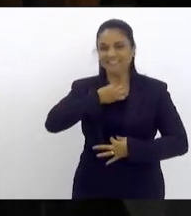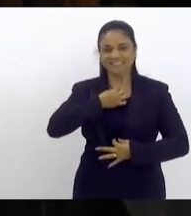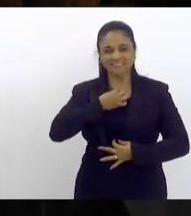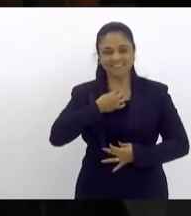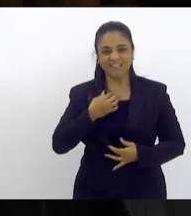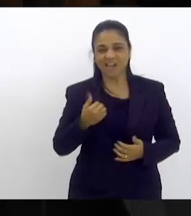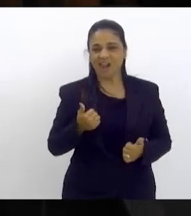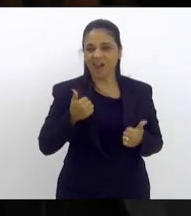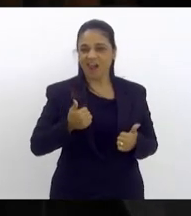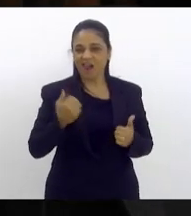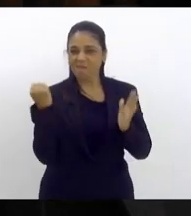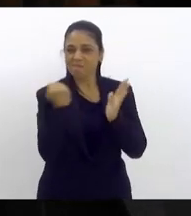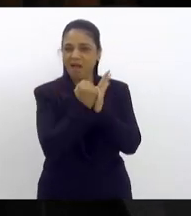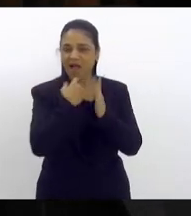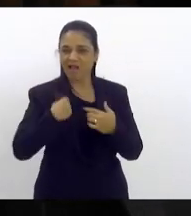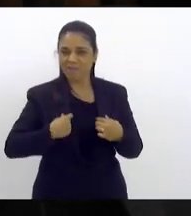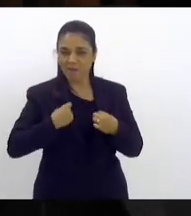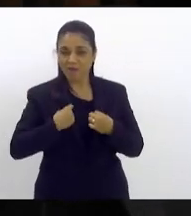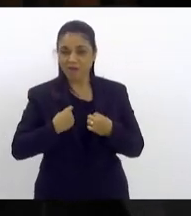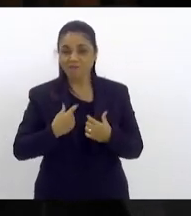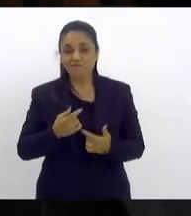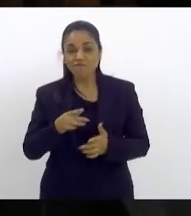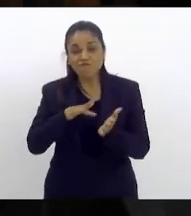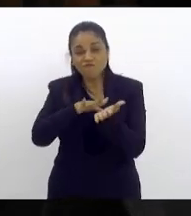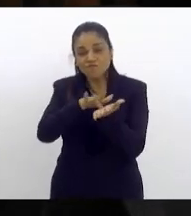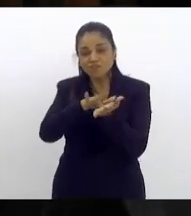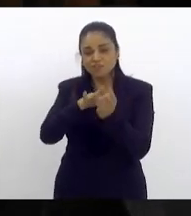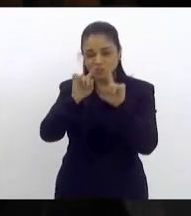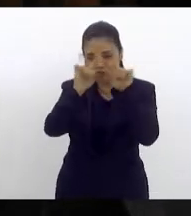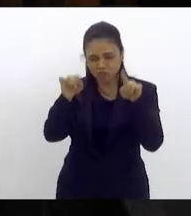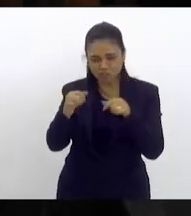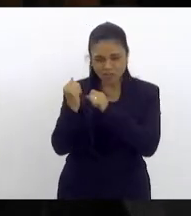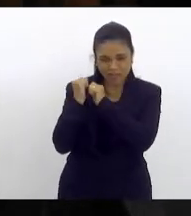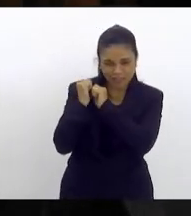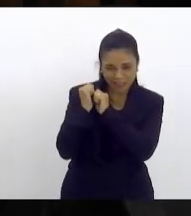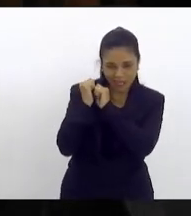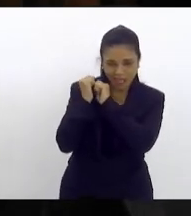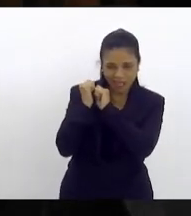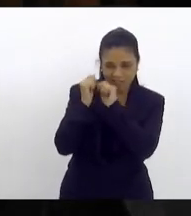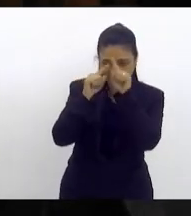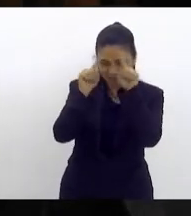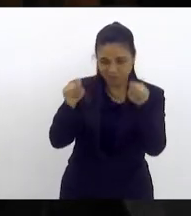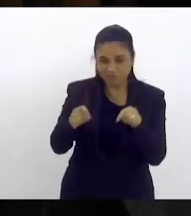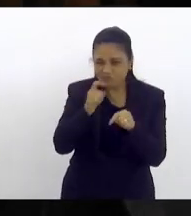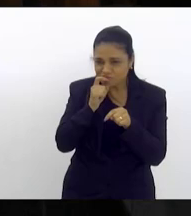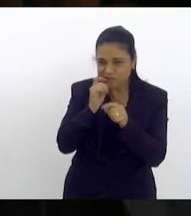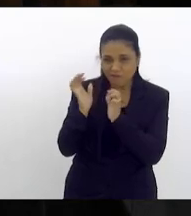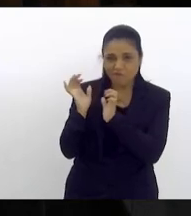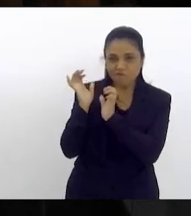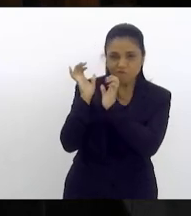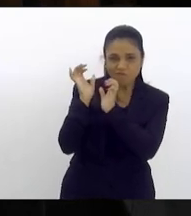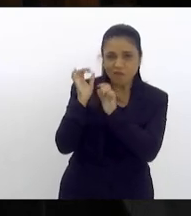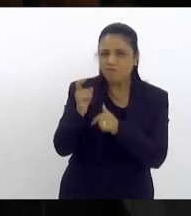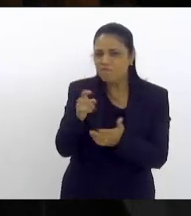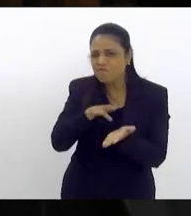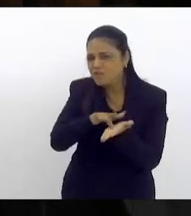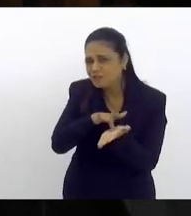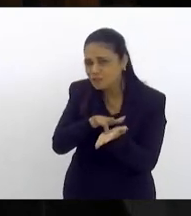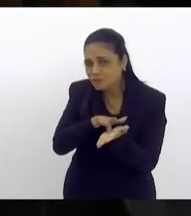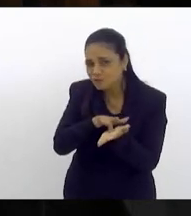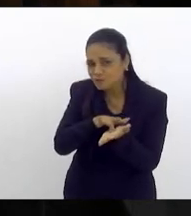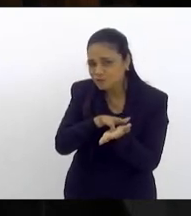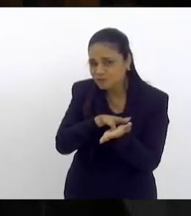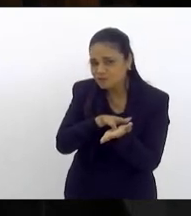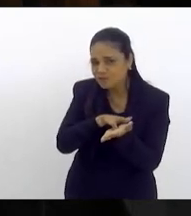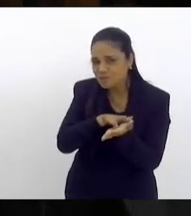fingindo que estava carregando uma geladeira falar de oportunismo o cara não